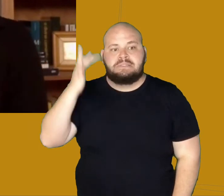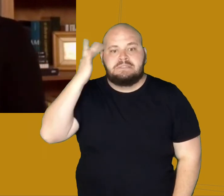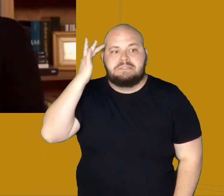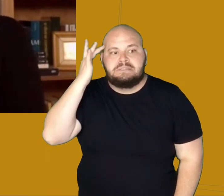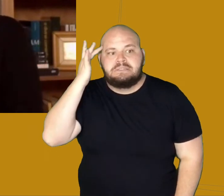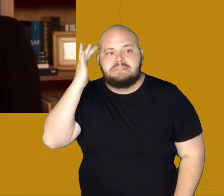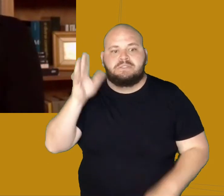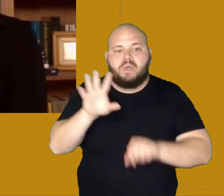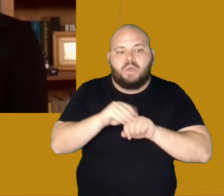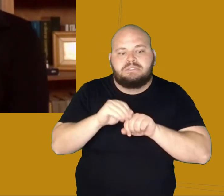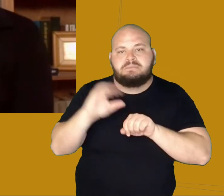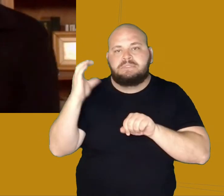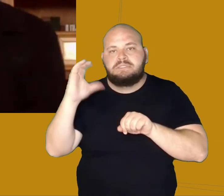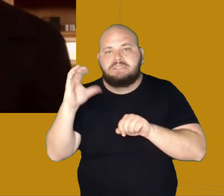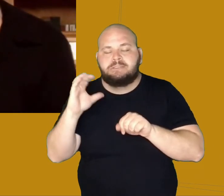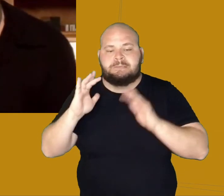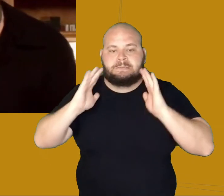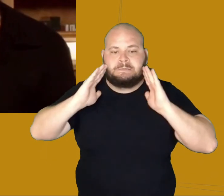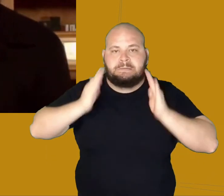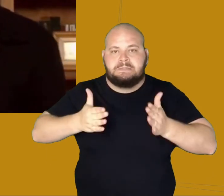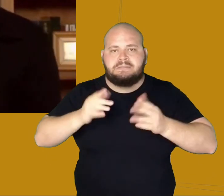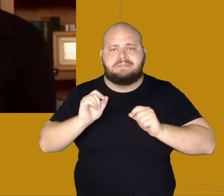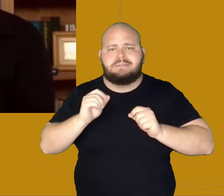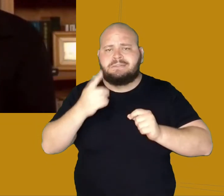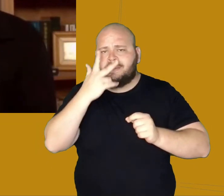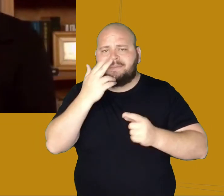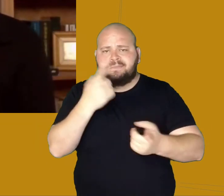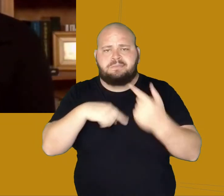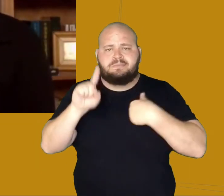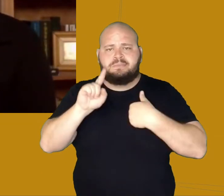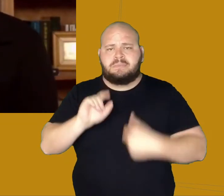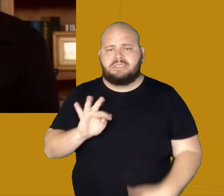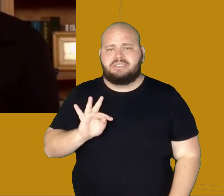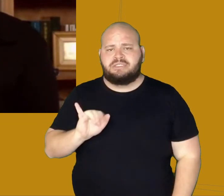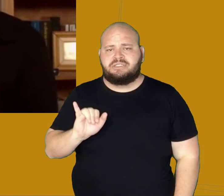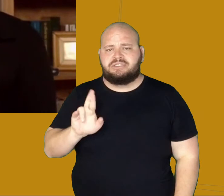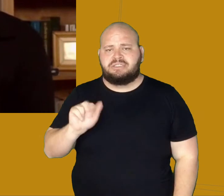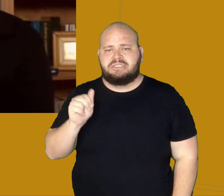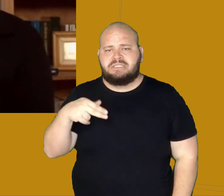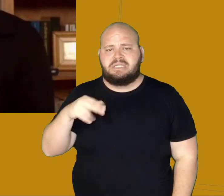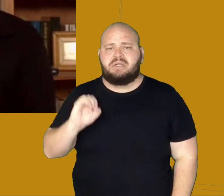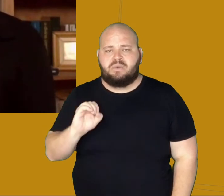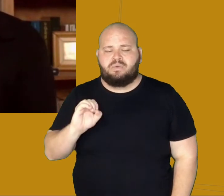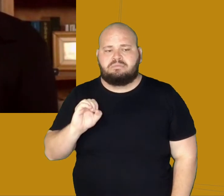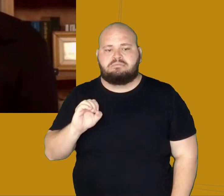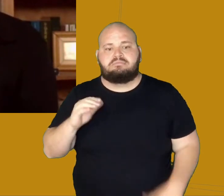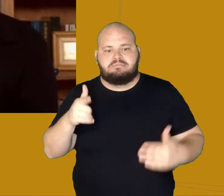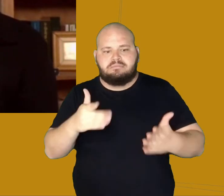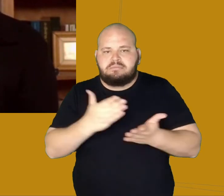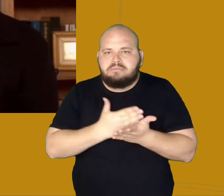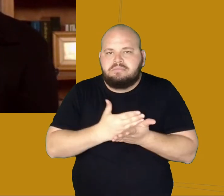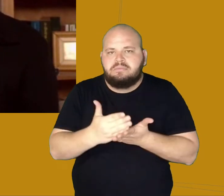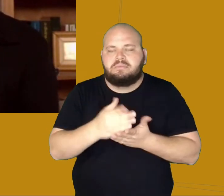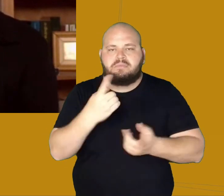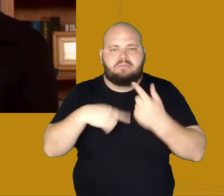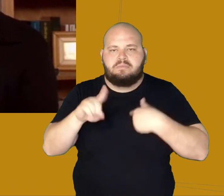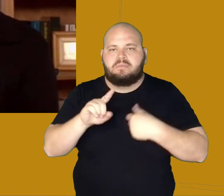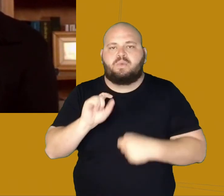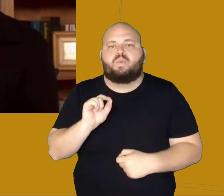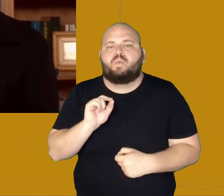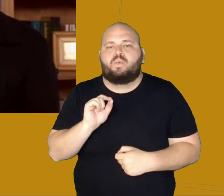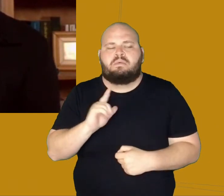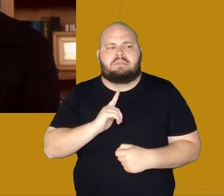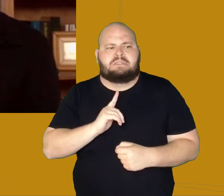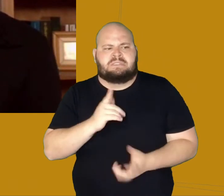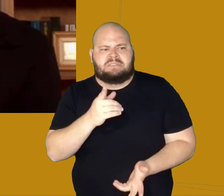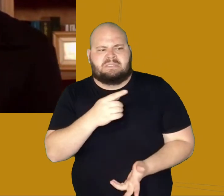Sua obsessão pelo conhecimento científico o transforma em uma espécie de tirano. A partir daí, ele passa a ser